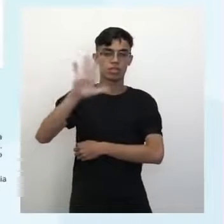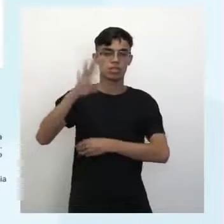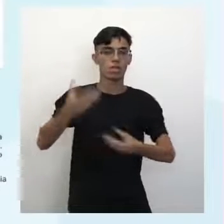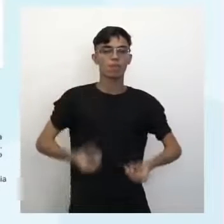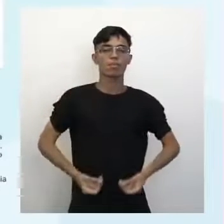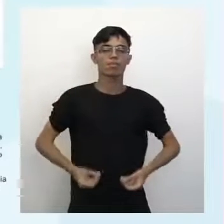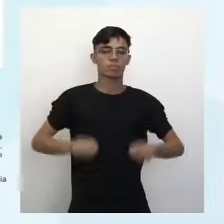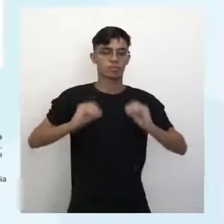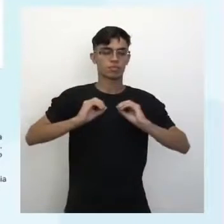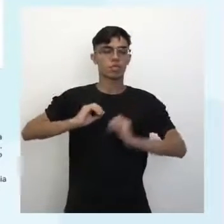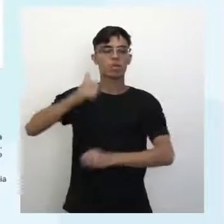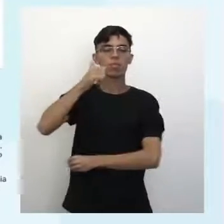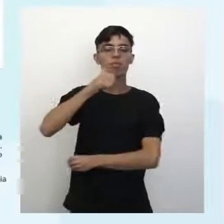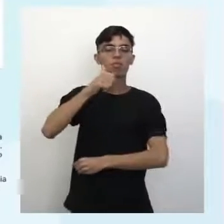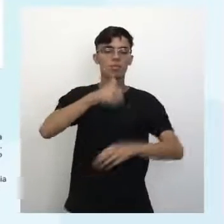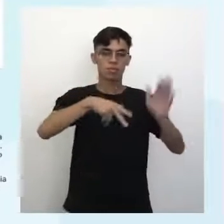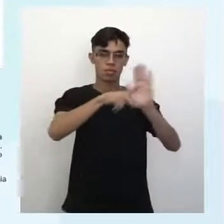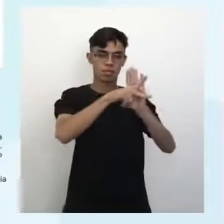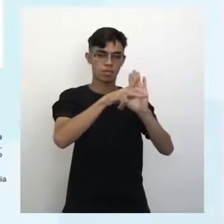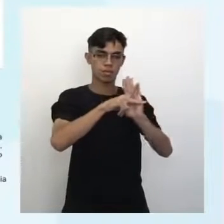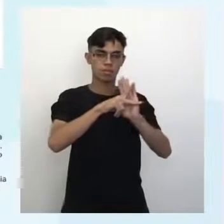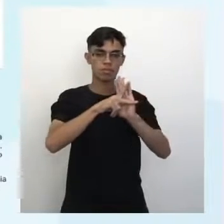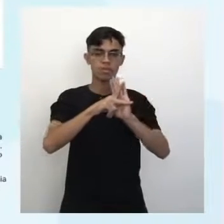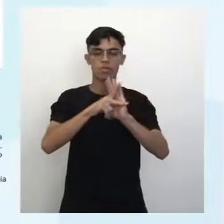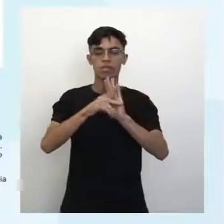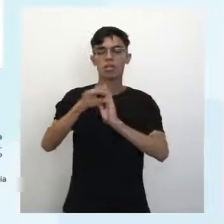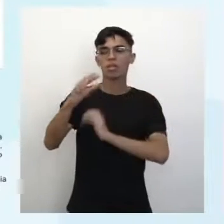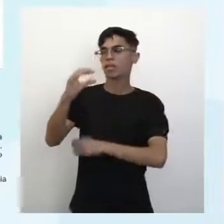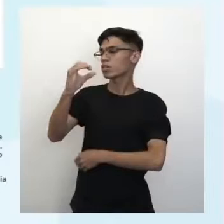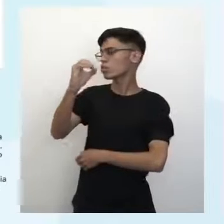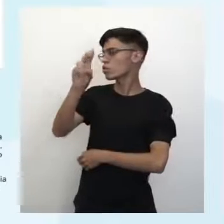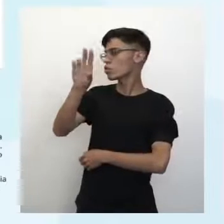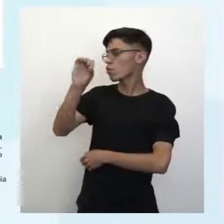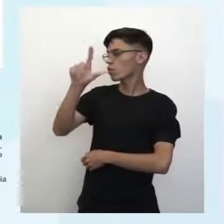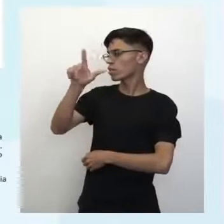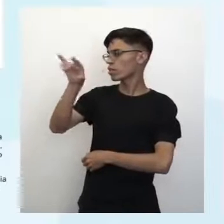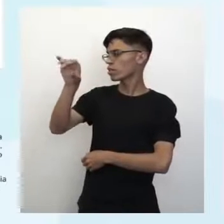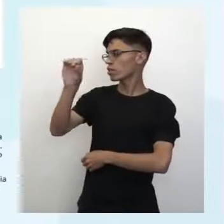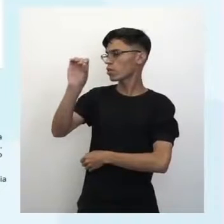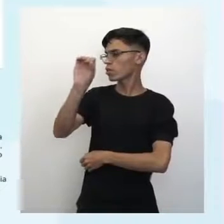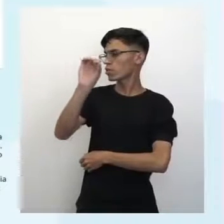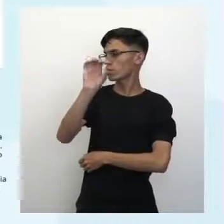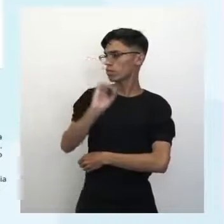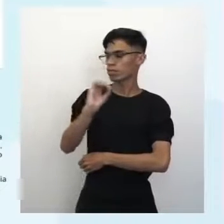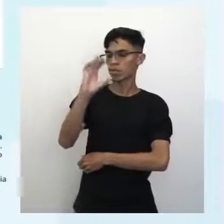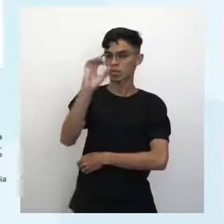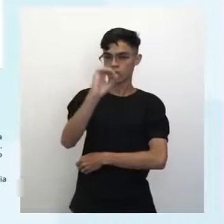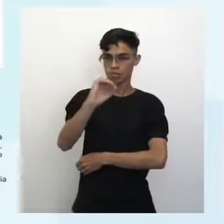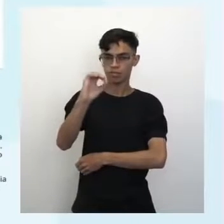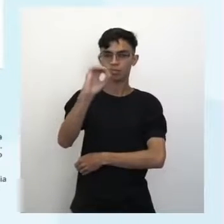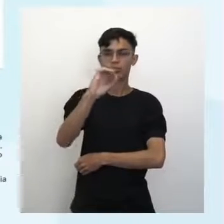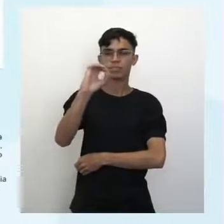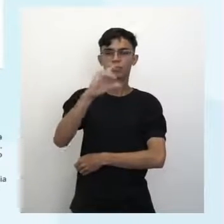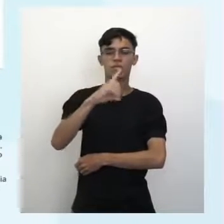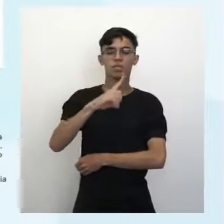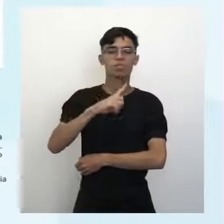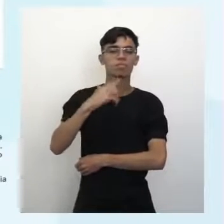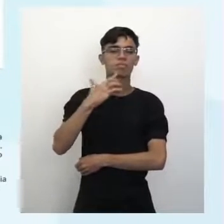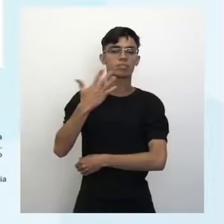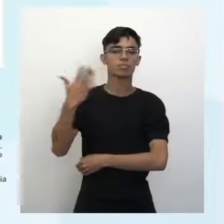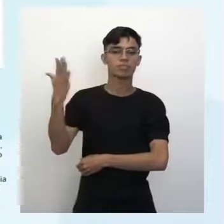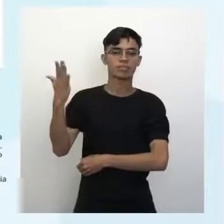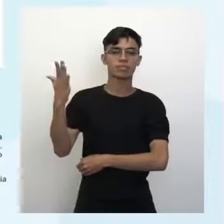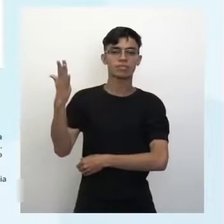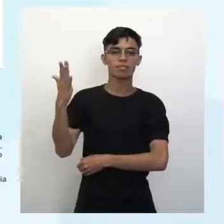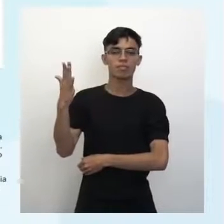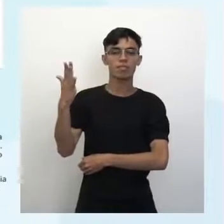gameta feminino, eu estou falando do óvulo. Ele também vai ter só 23 cromossomos, tá bom?